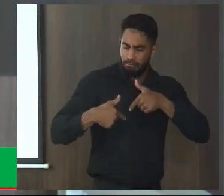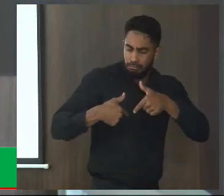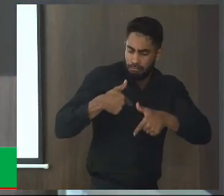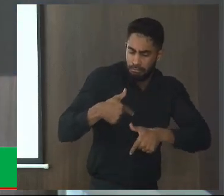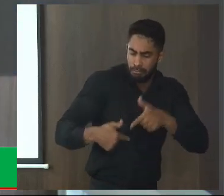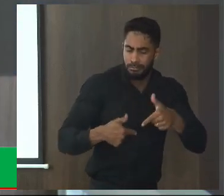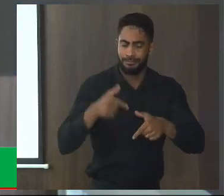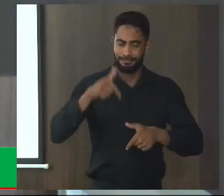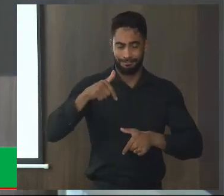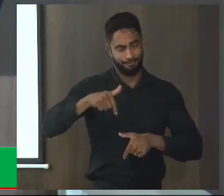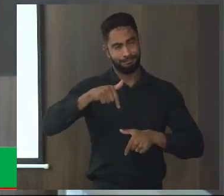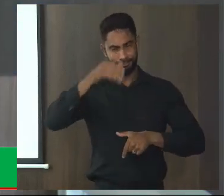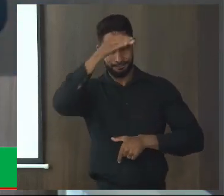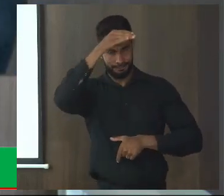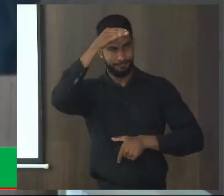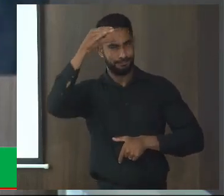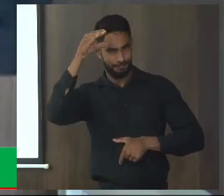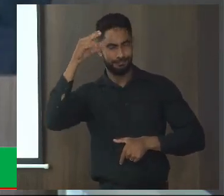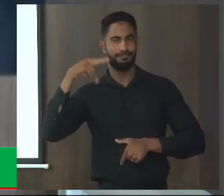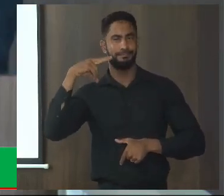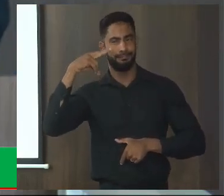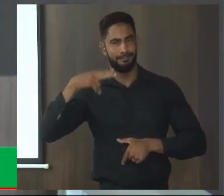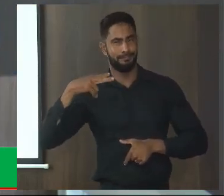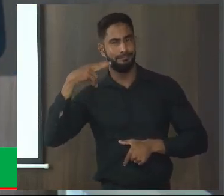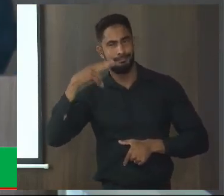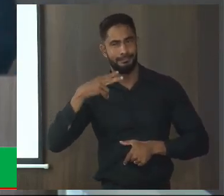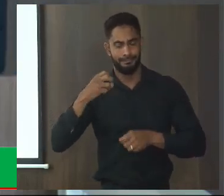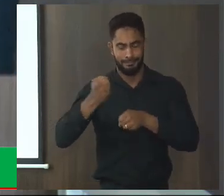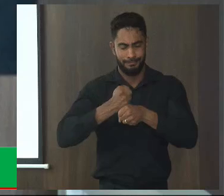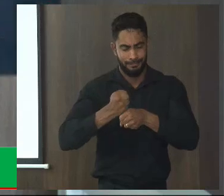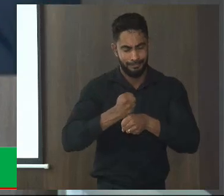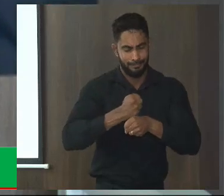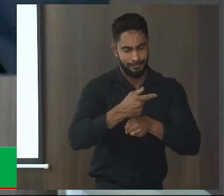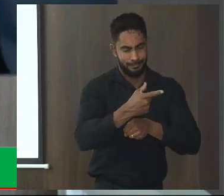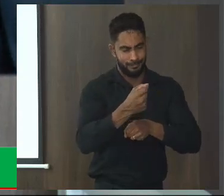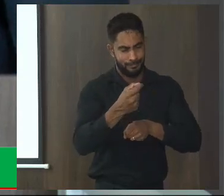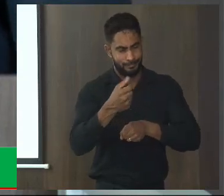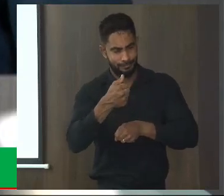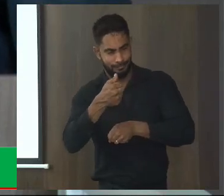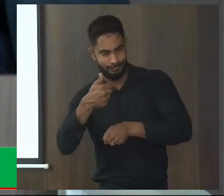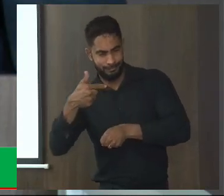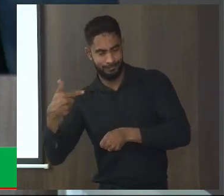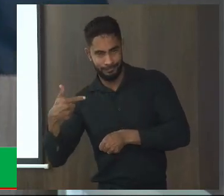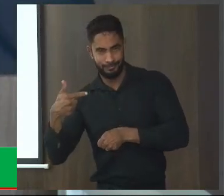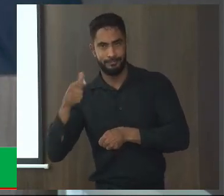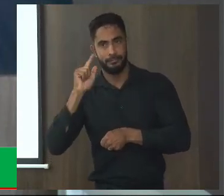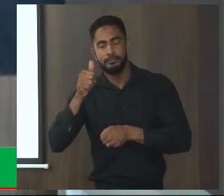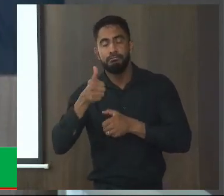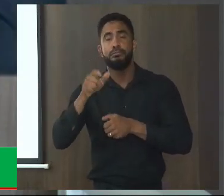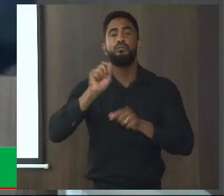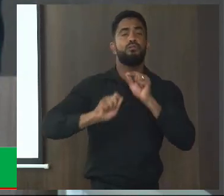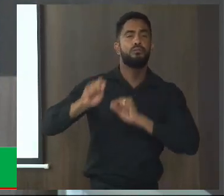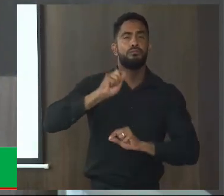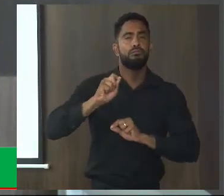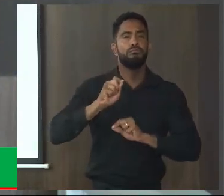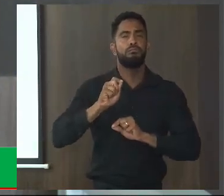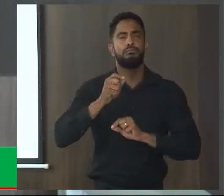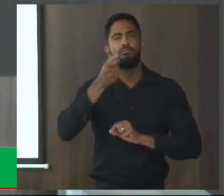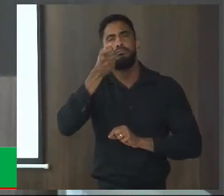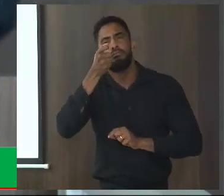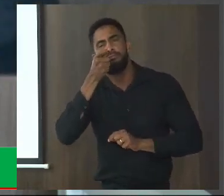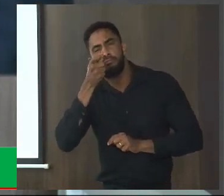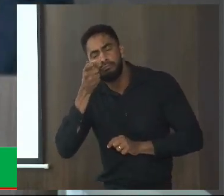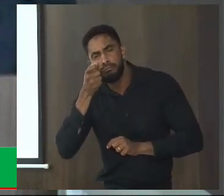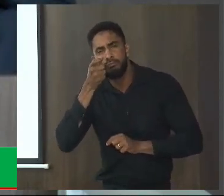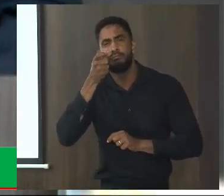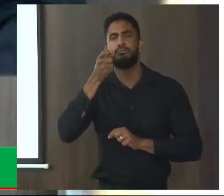nessa casa legislativa como vereador desde 2012, que é acompanhar, não só o senhor,